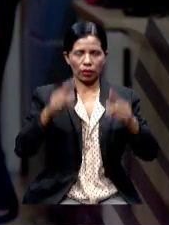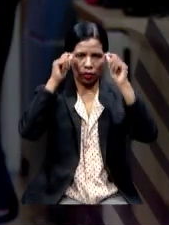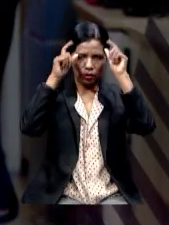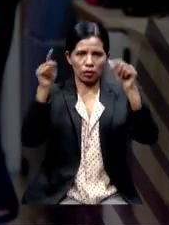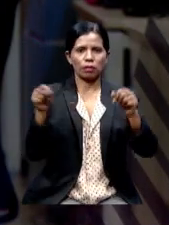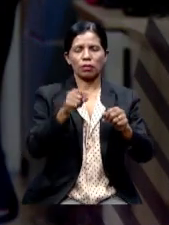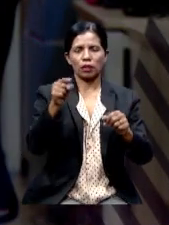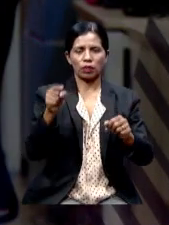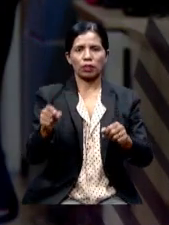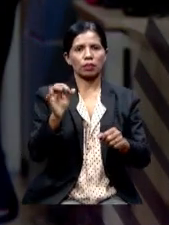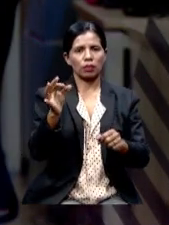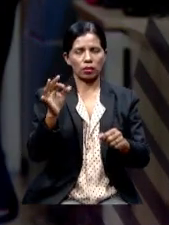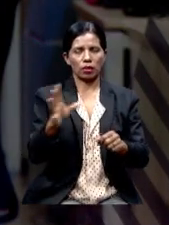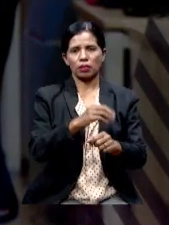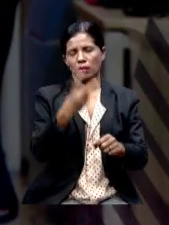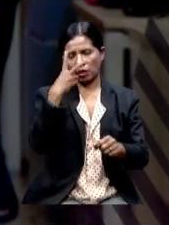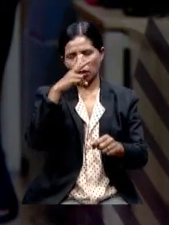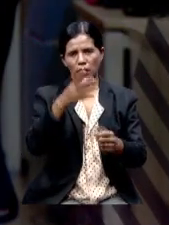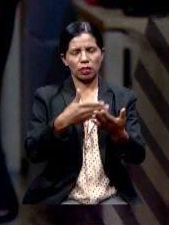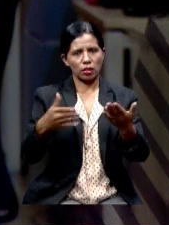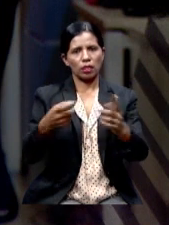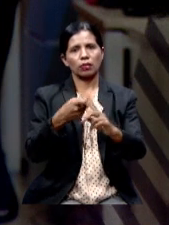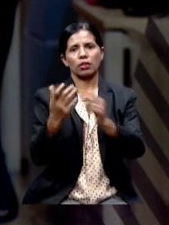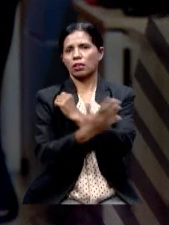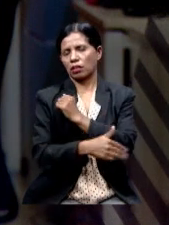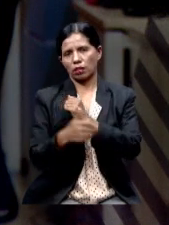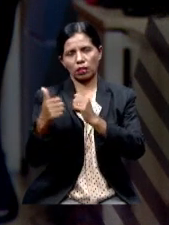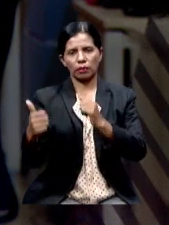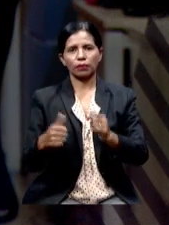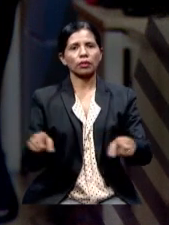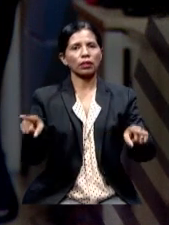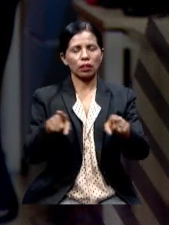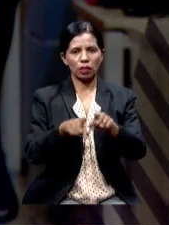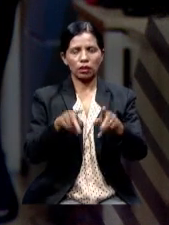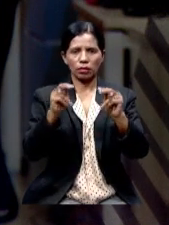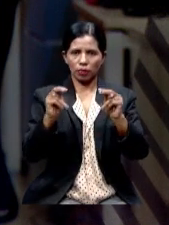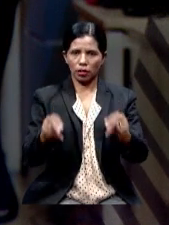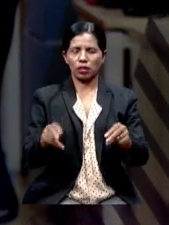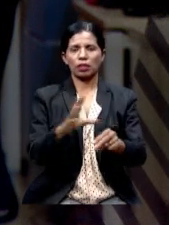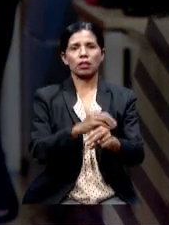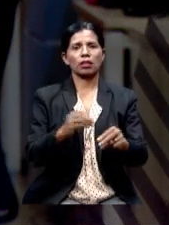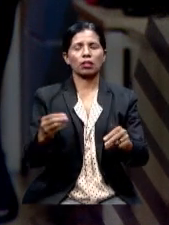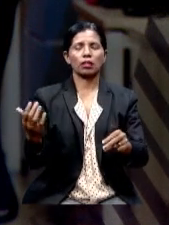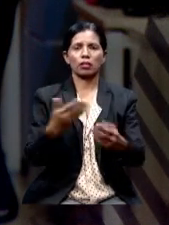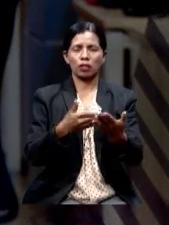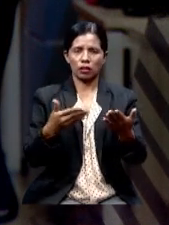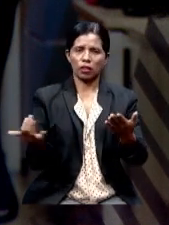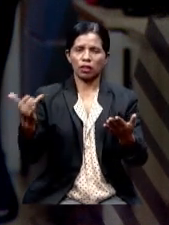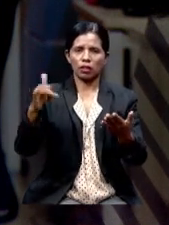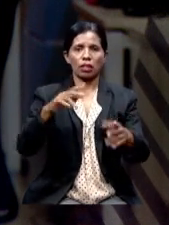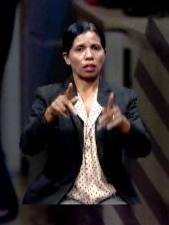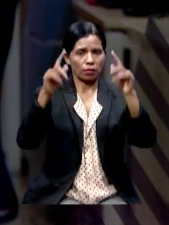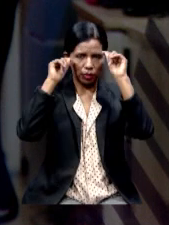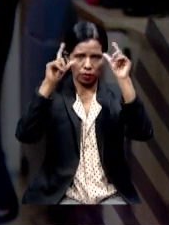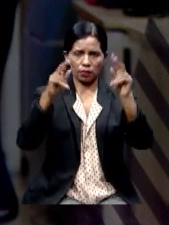Timor-Leste% si anulo depende de ba produto importação sira husina São Seluk. Hane sang necessidade básico, inclui sa São Seluk nebe população